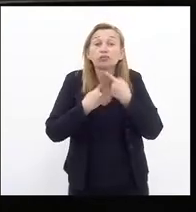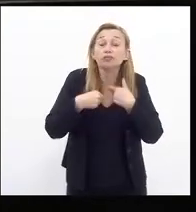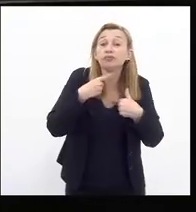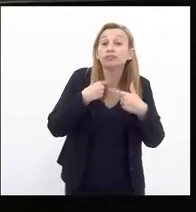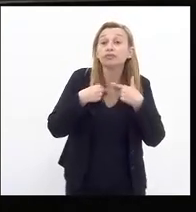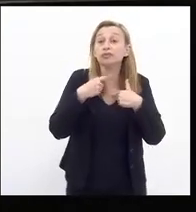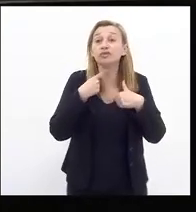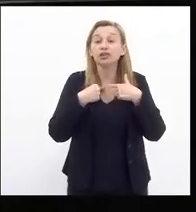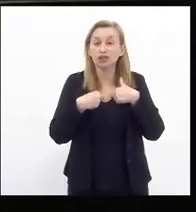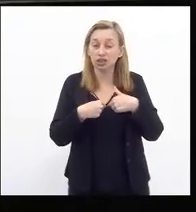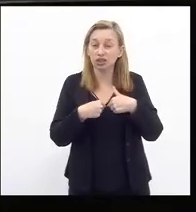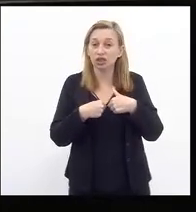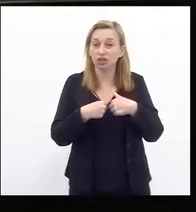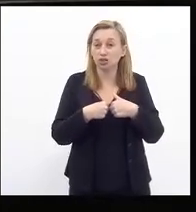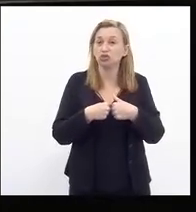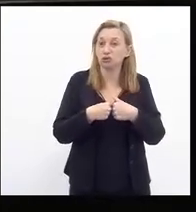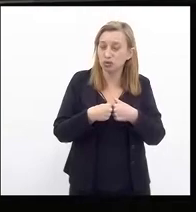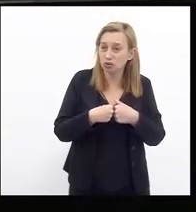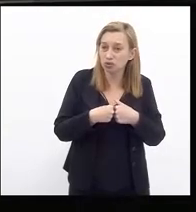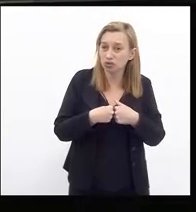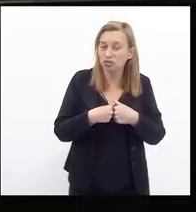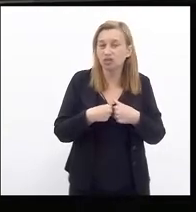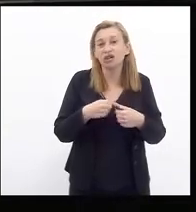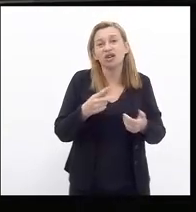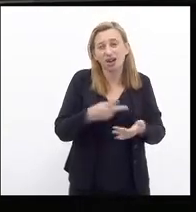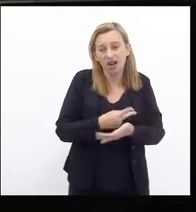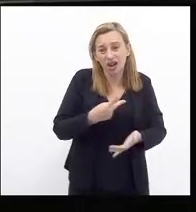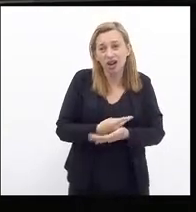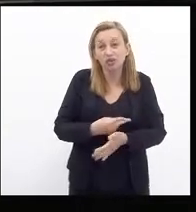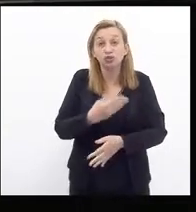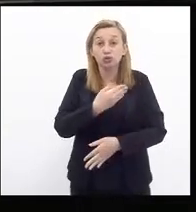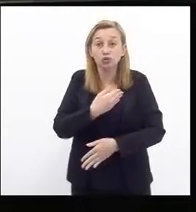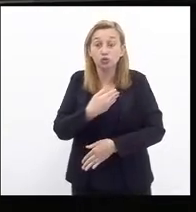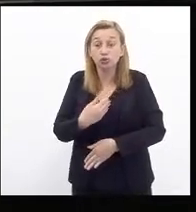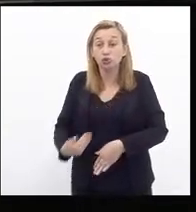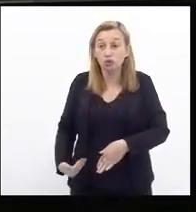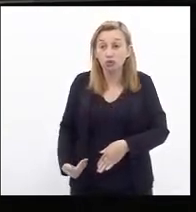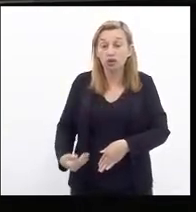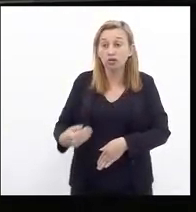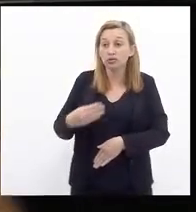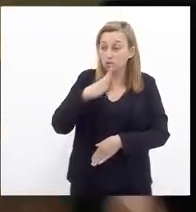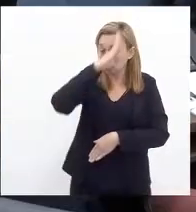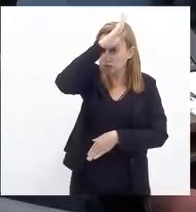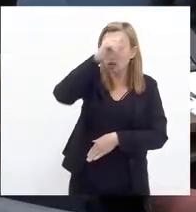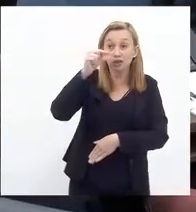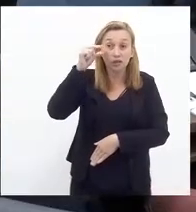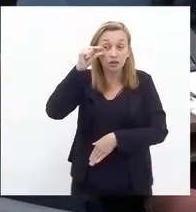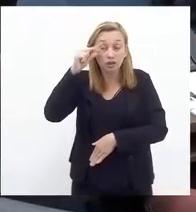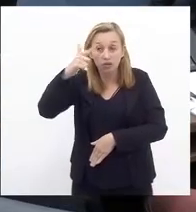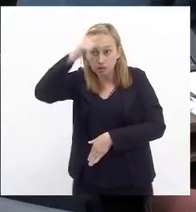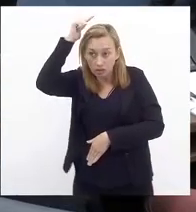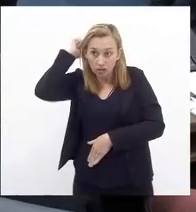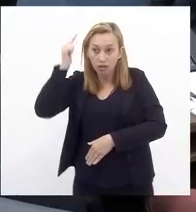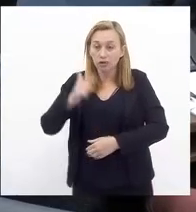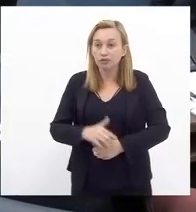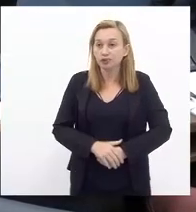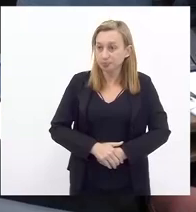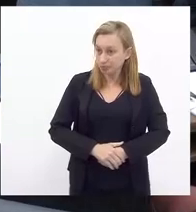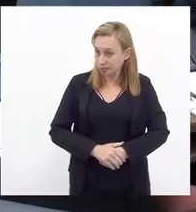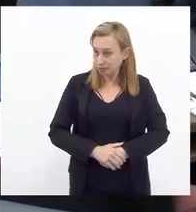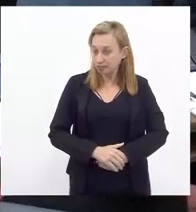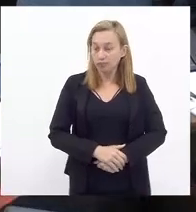desejos mórbidos e perversos do Governo Federal de Paulo Guedes e bolsonaro a